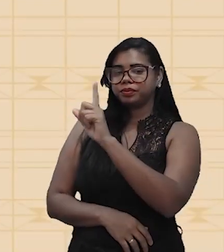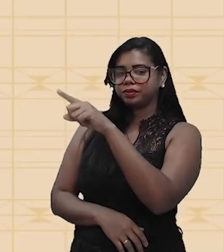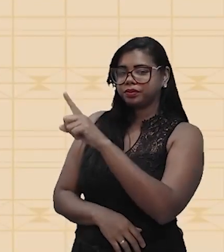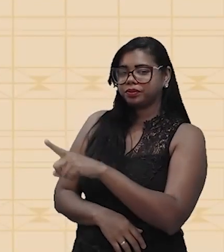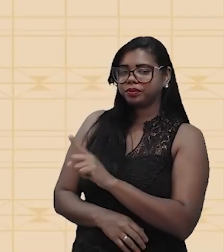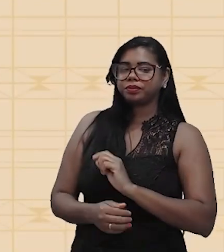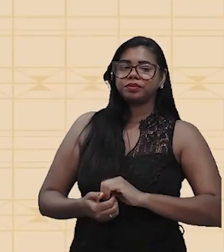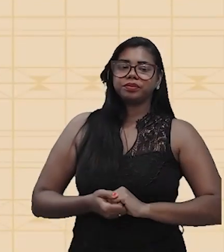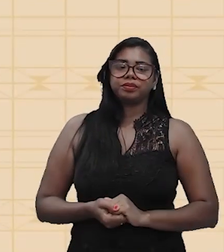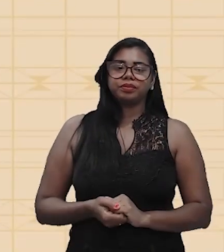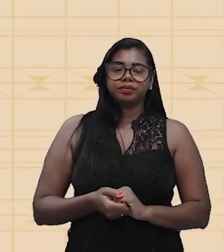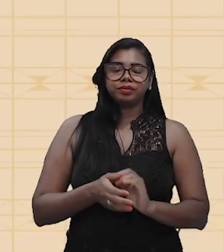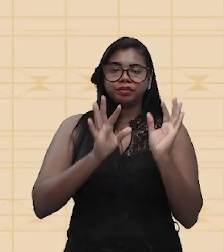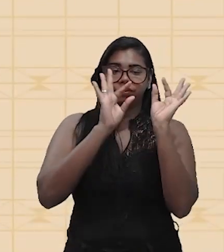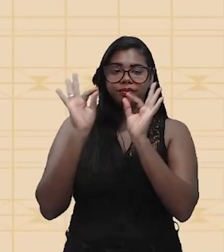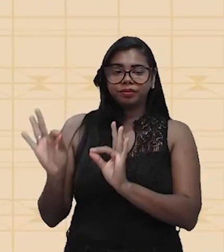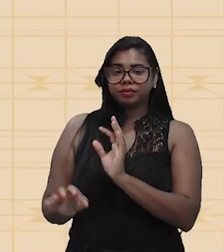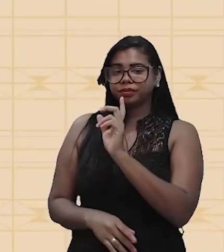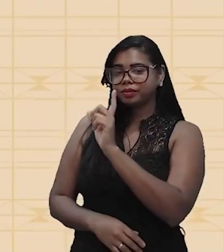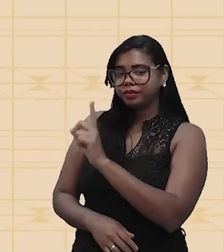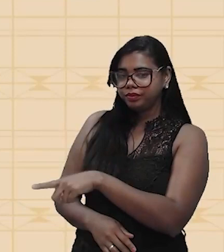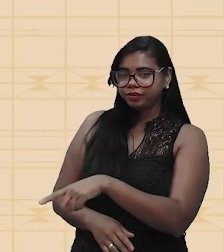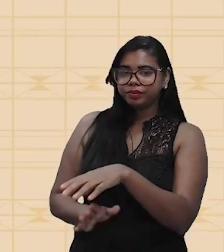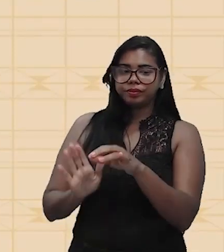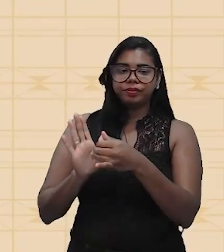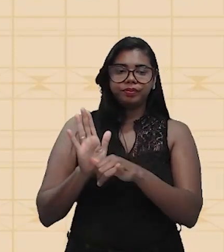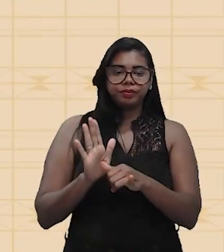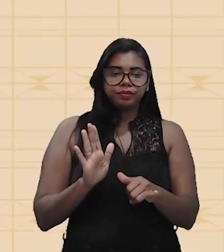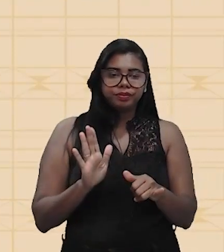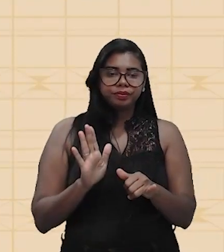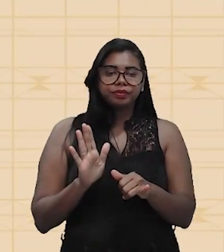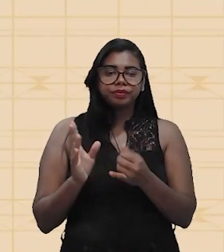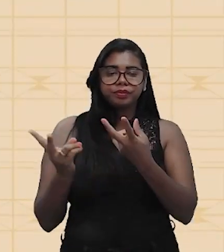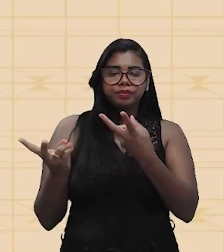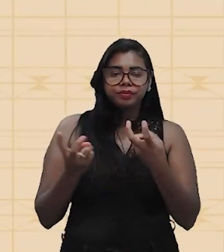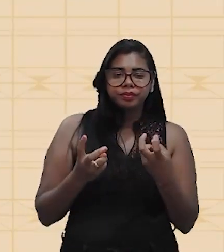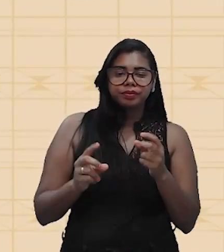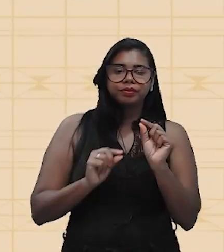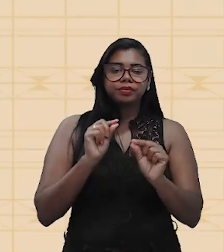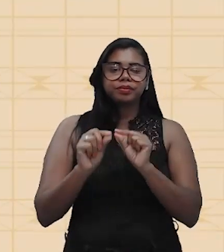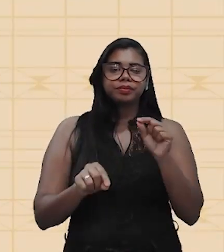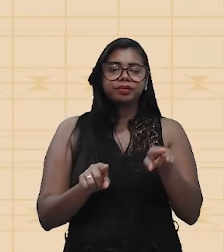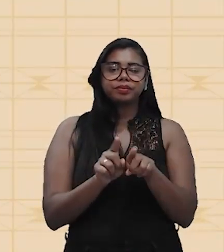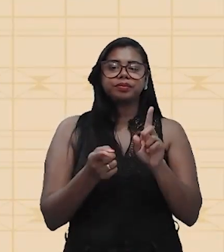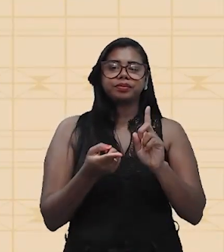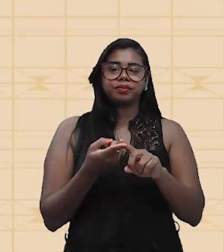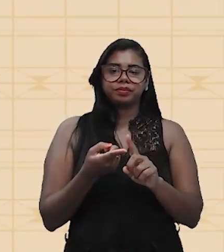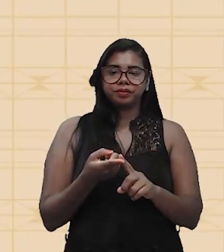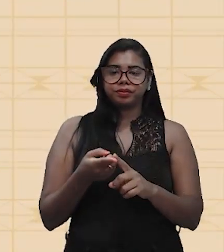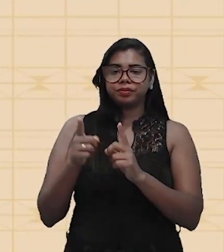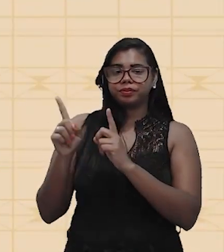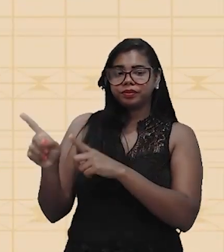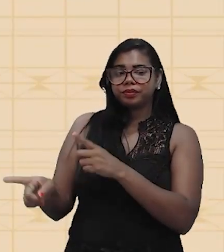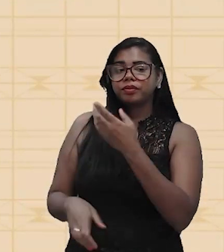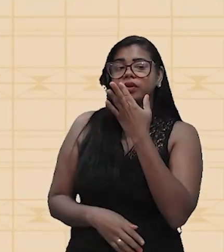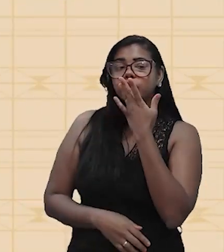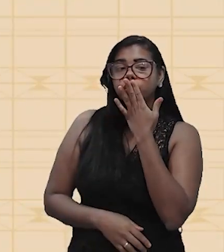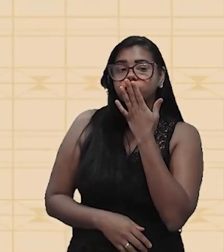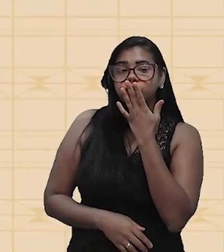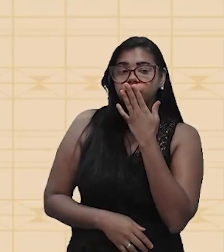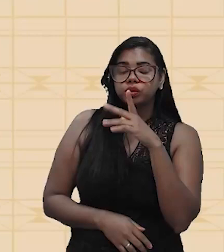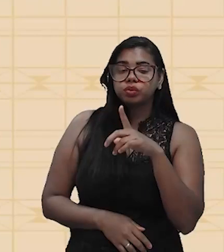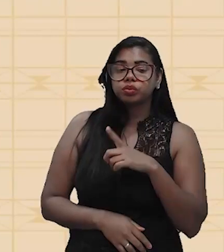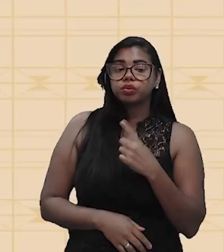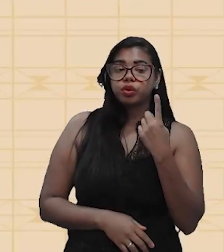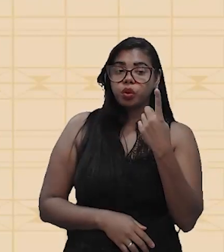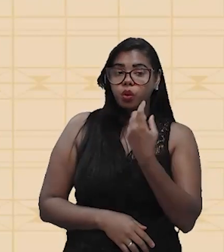vai te mostrar que um resistor ele vai ser identificado por meio das suas cores. Cada cor ela tem um